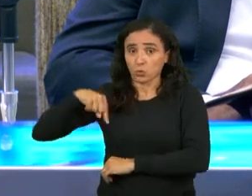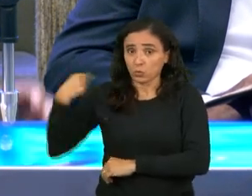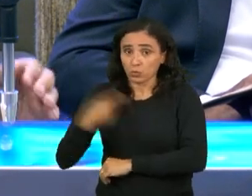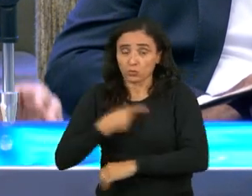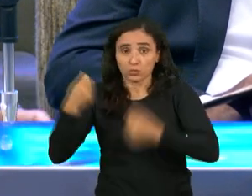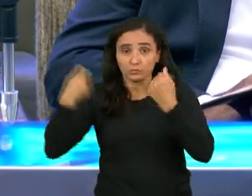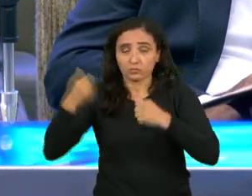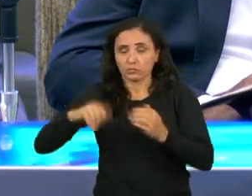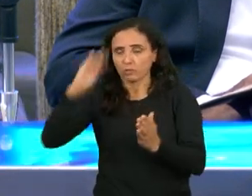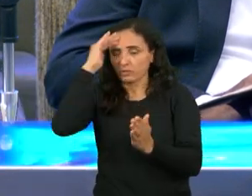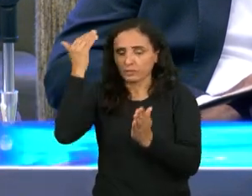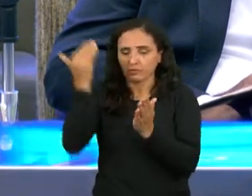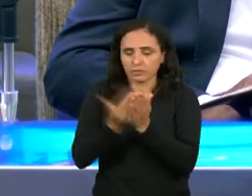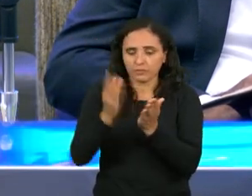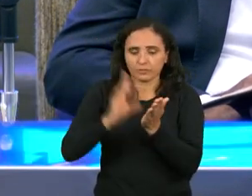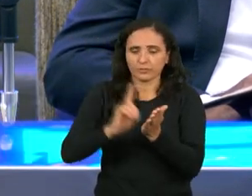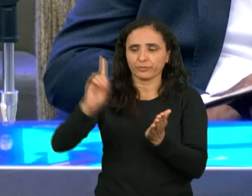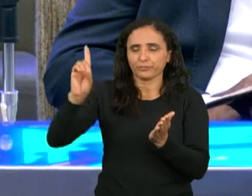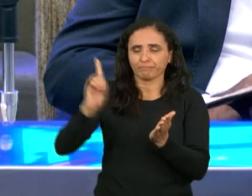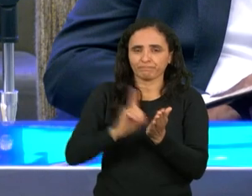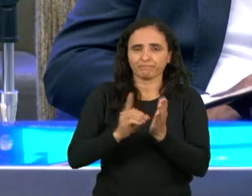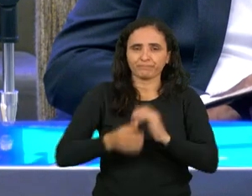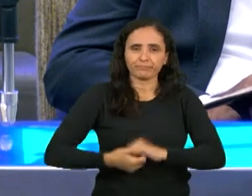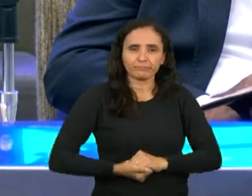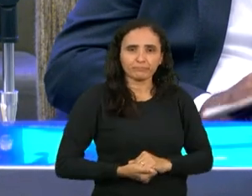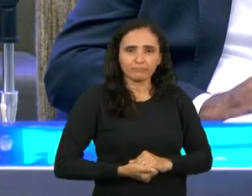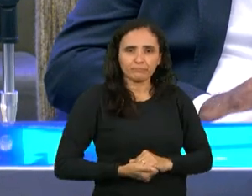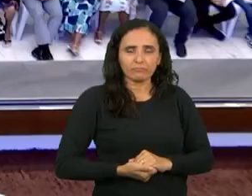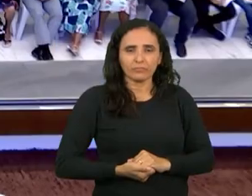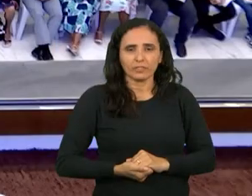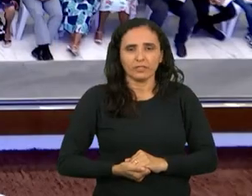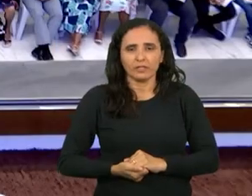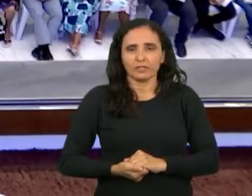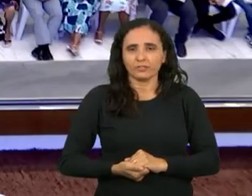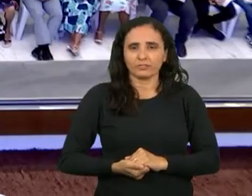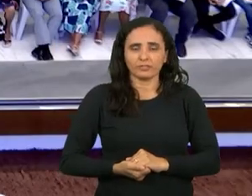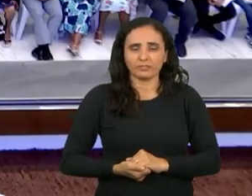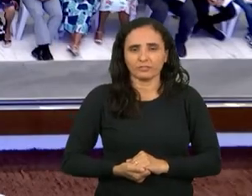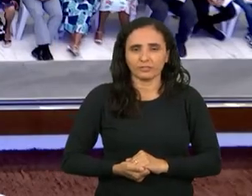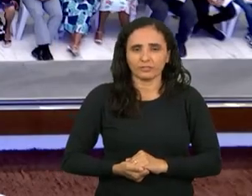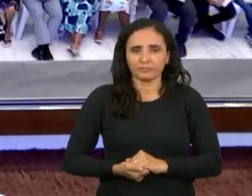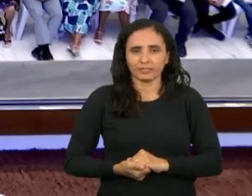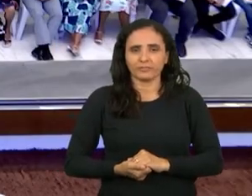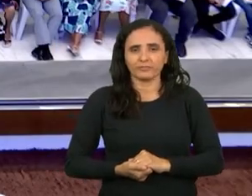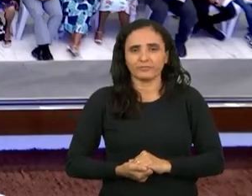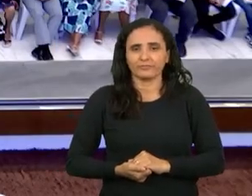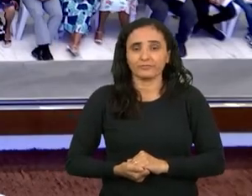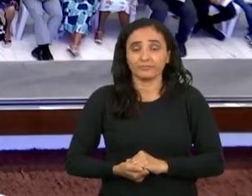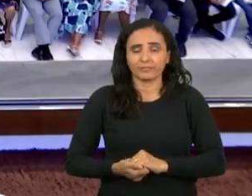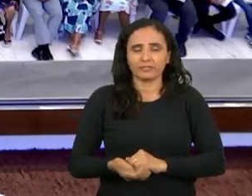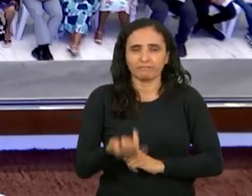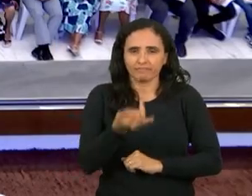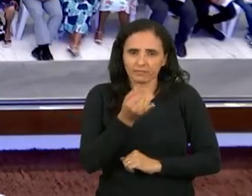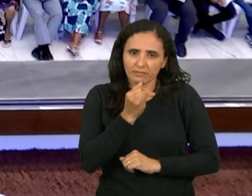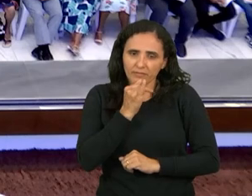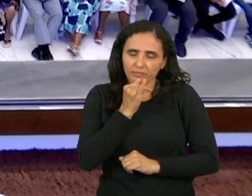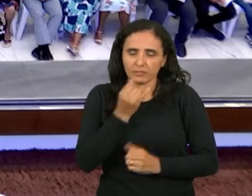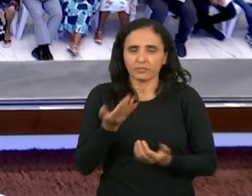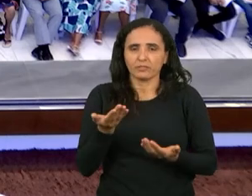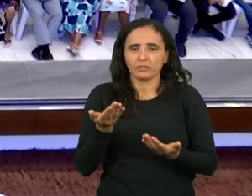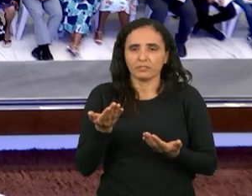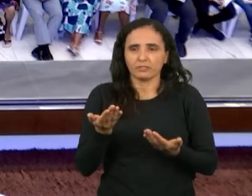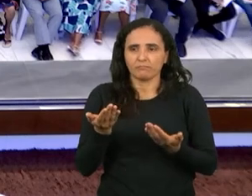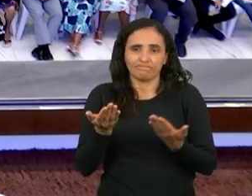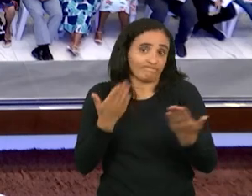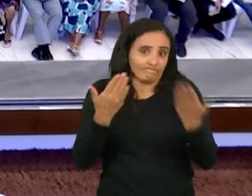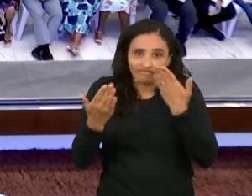freio o que é que pode acontecer com o carro que desce uma ladeira sem freio vai se